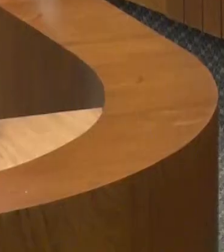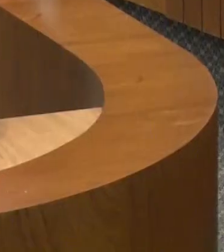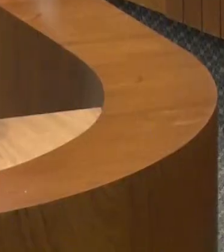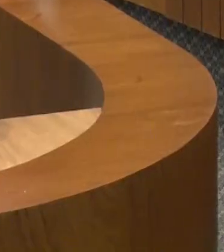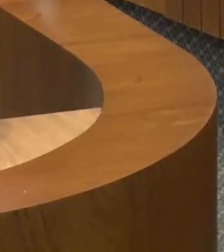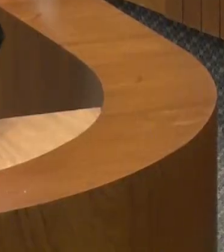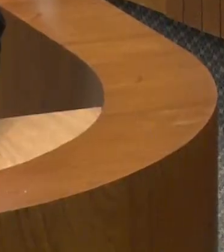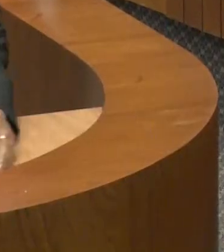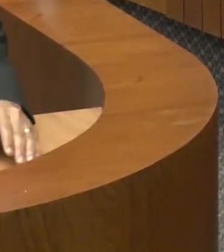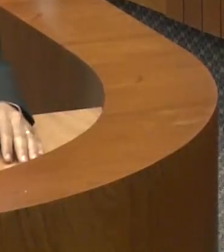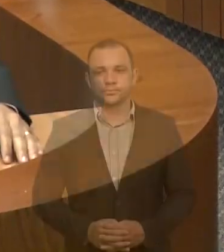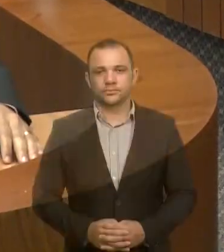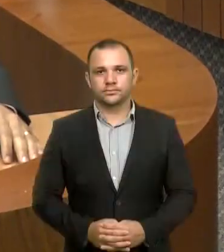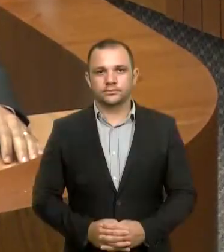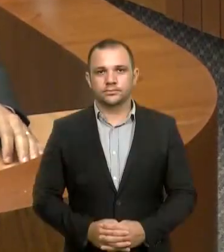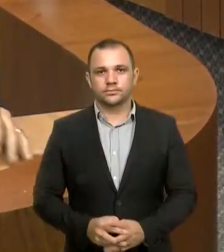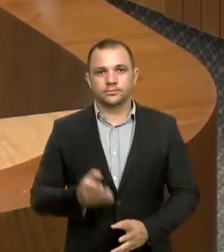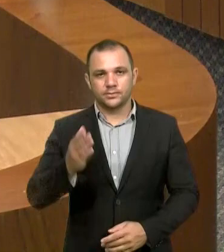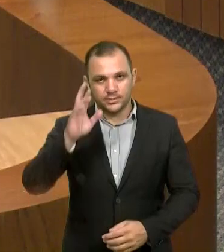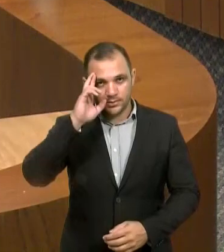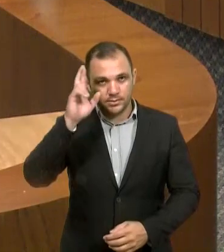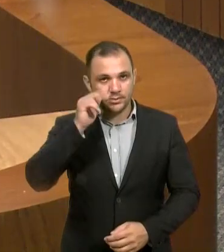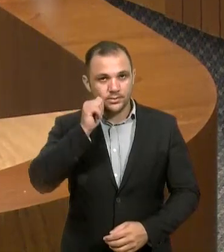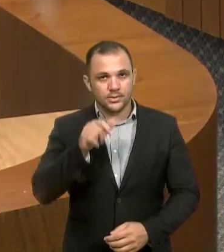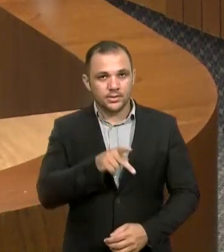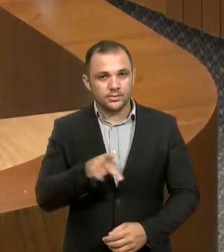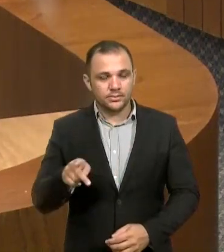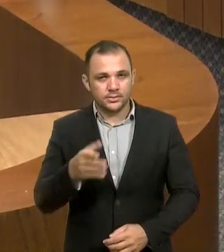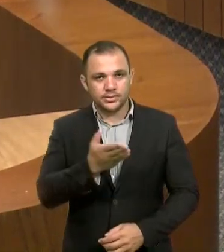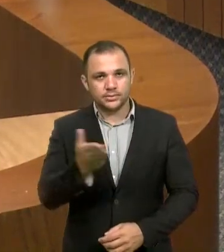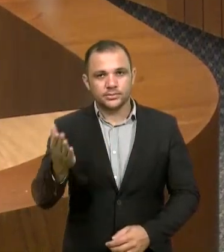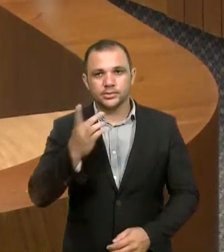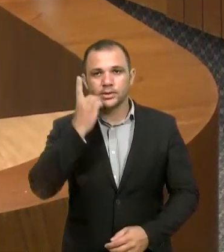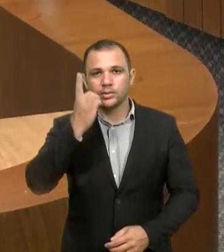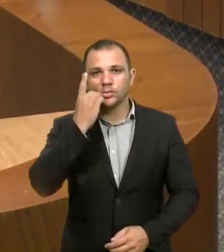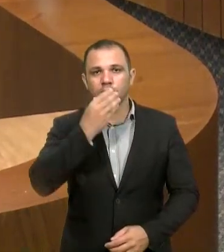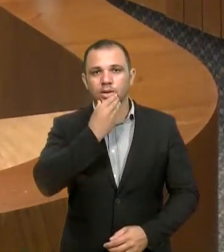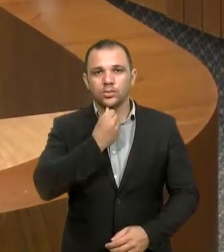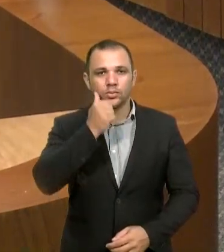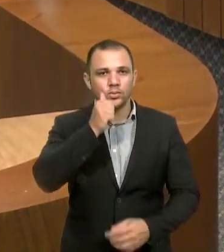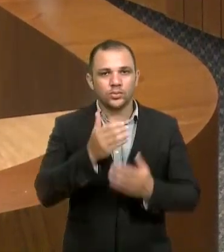Senhora Presidente, senhores deputados, senhoras deputadas,